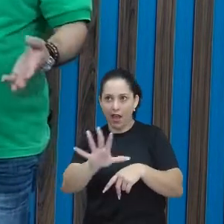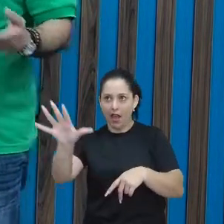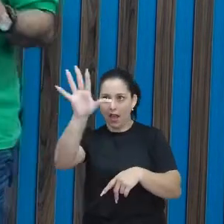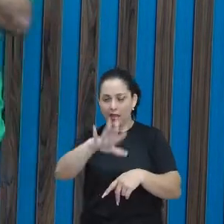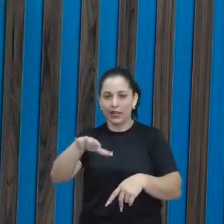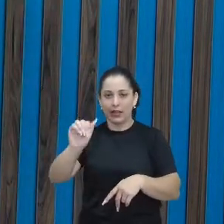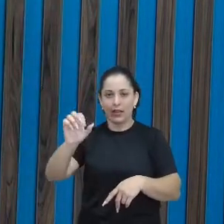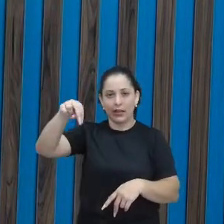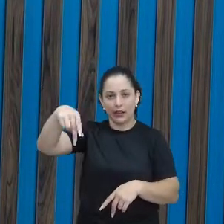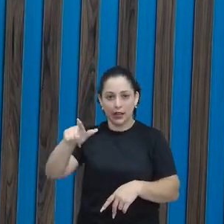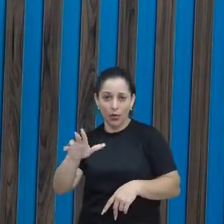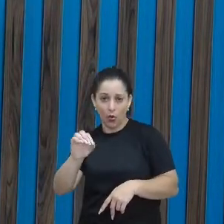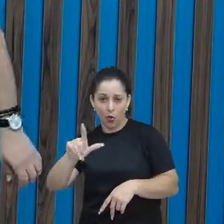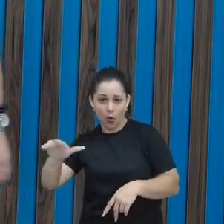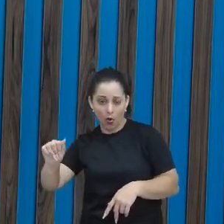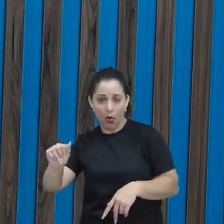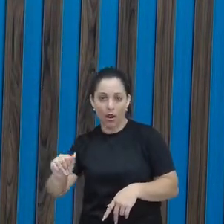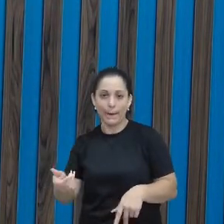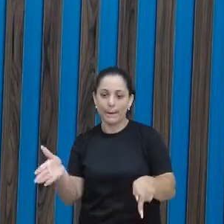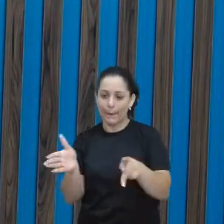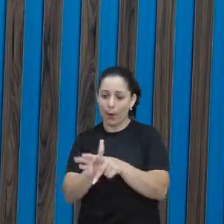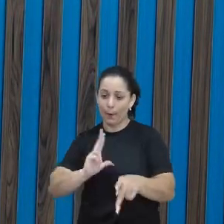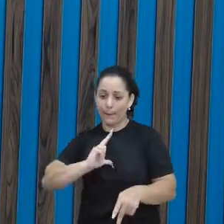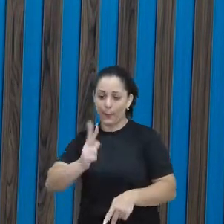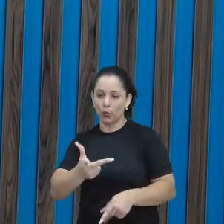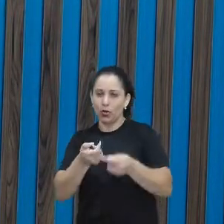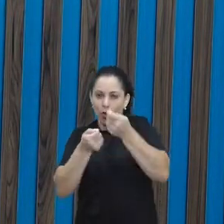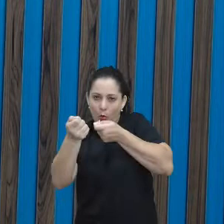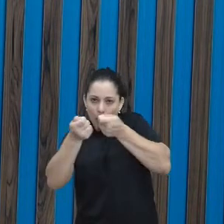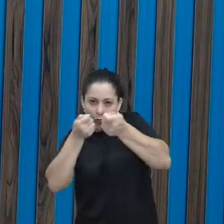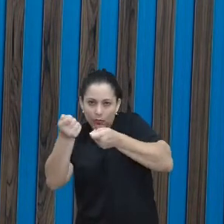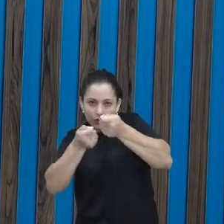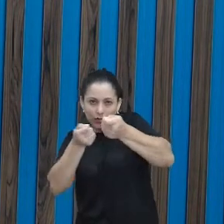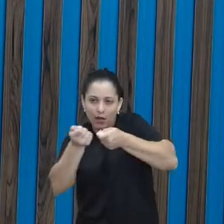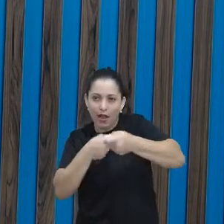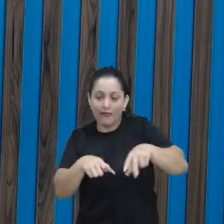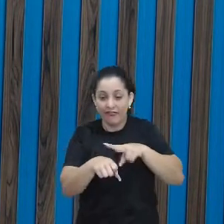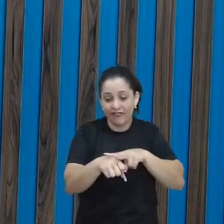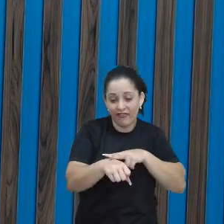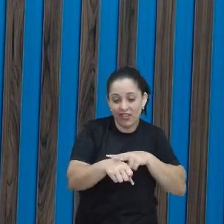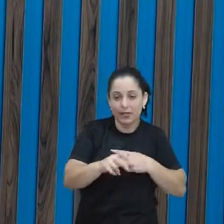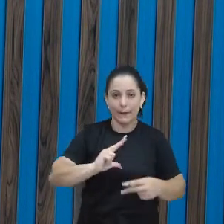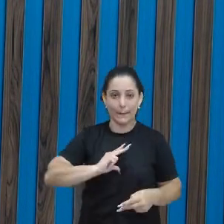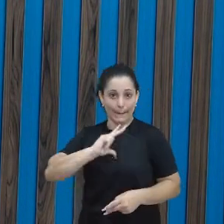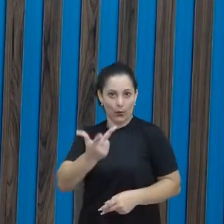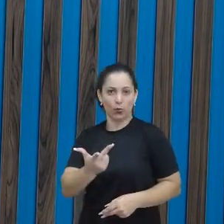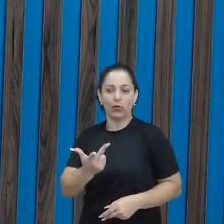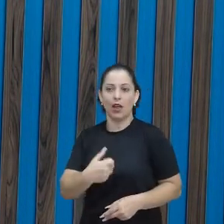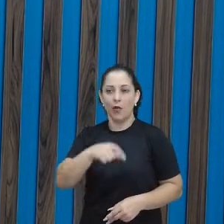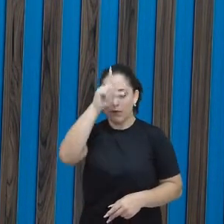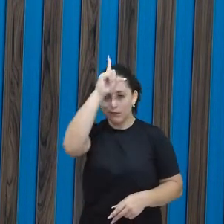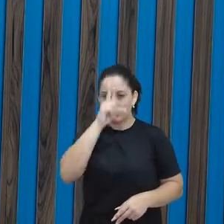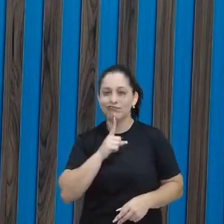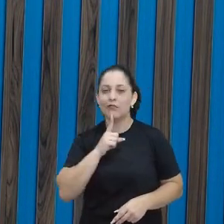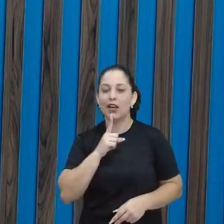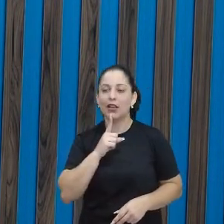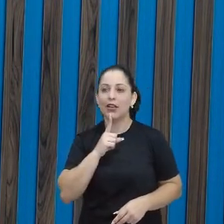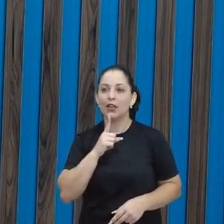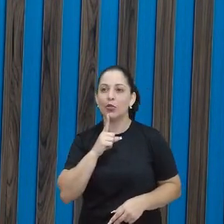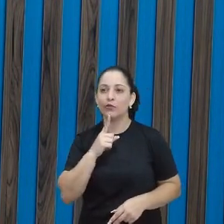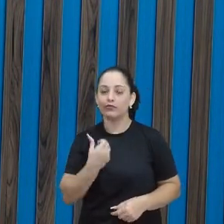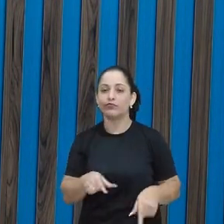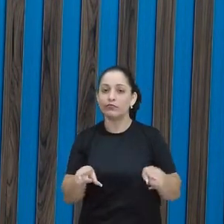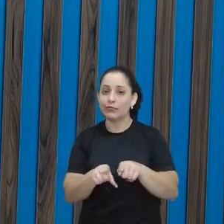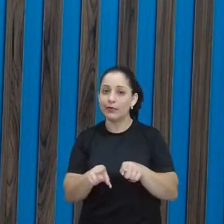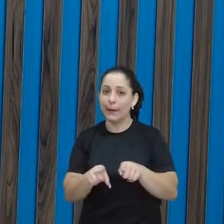dominada pelos portugueses. Então a gente tem aqui, ó, as áreas de verde aqui, ó, Portugal, amarelo, ó, zonas de